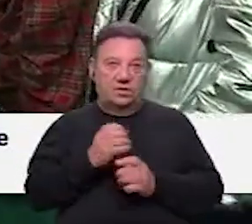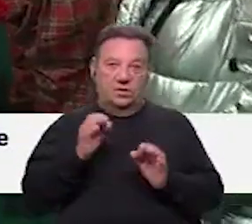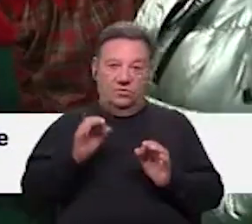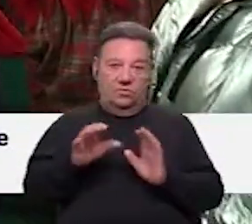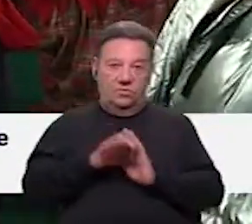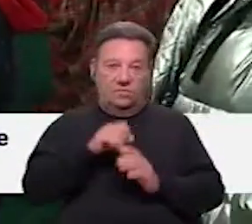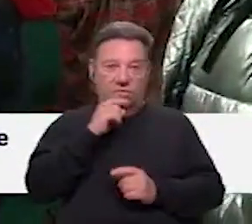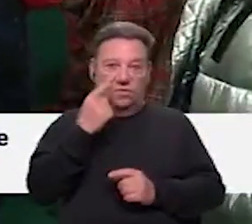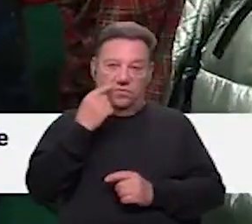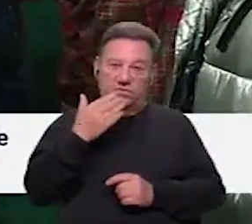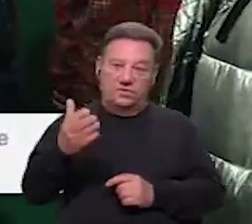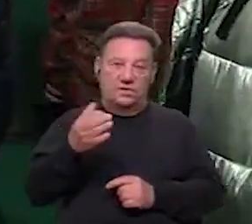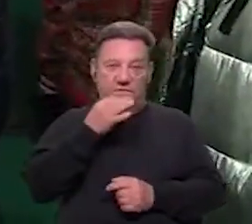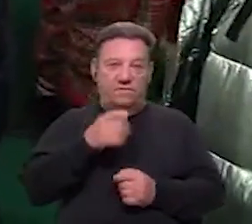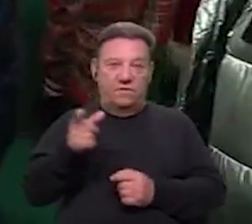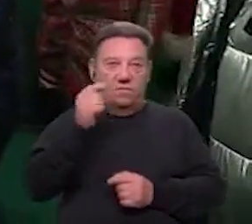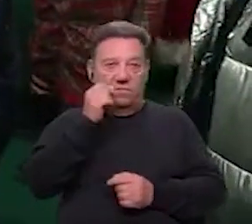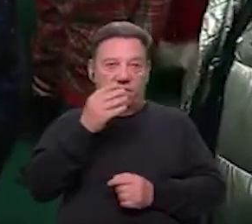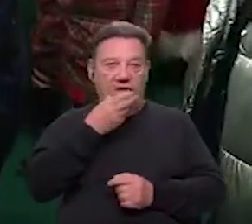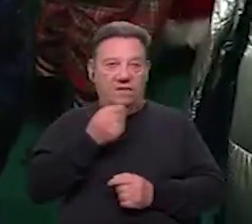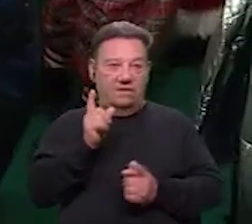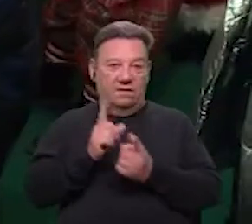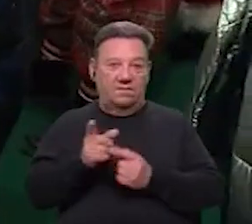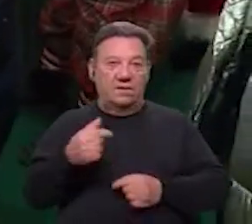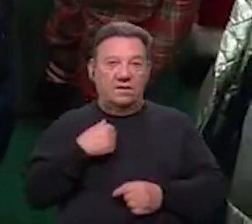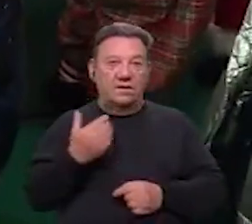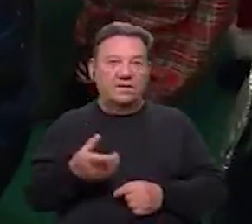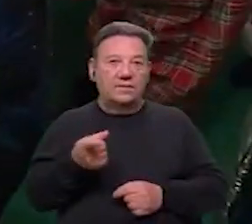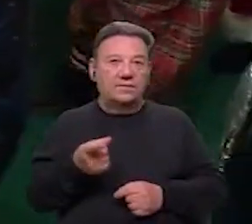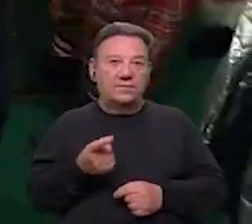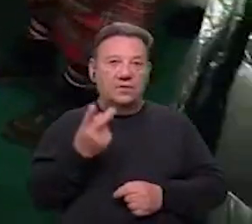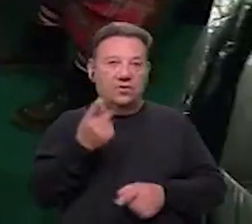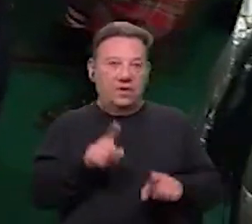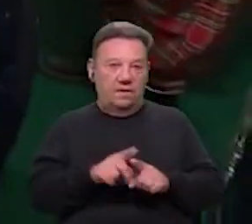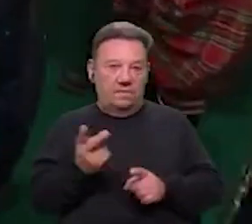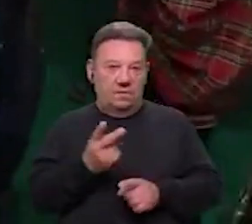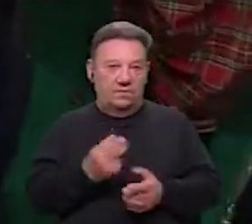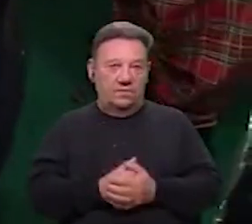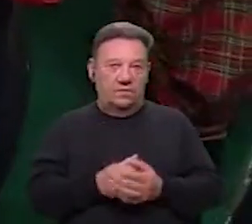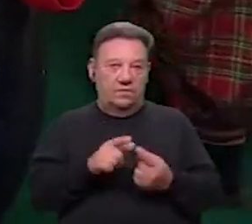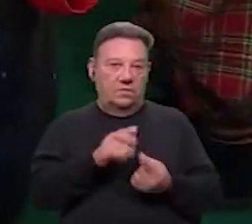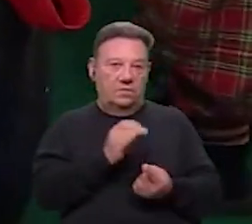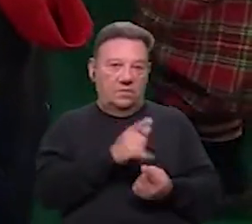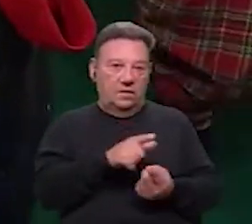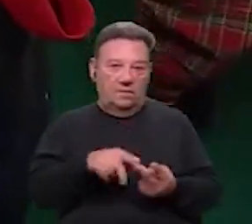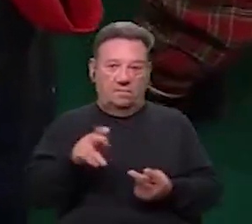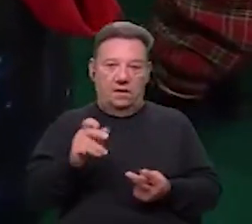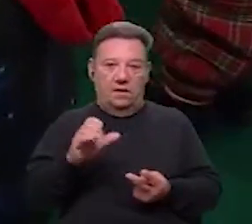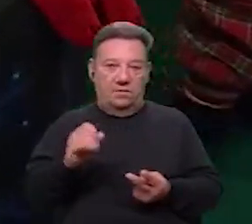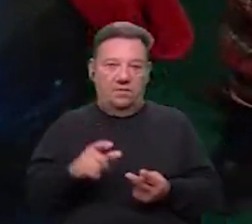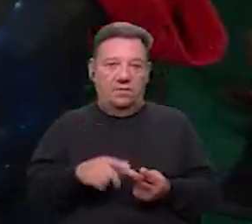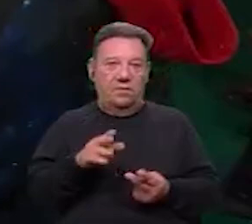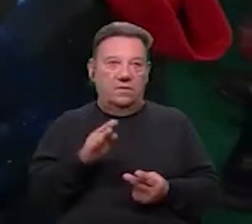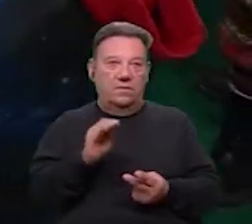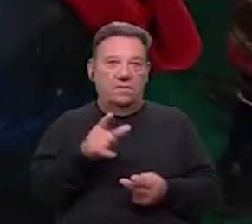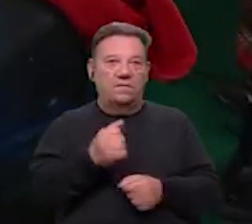condições de conhecer finalmente o Pai Natal. Temos aqui dois irmãos, o Miguel e o Marco. Miguel, o que é